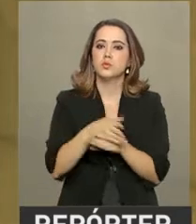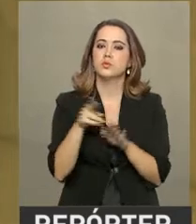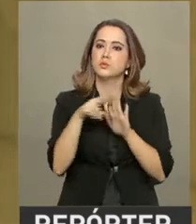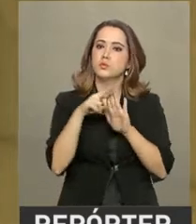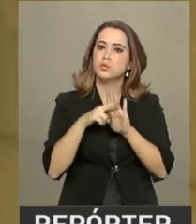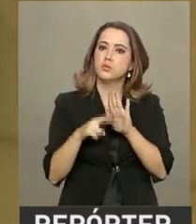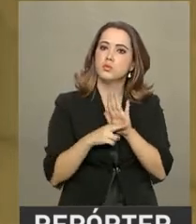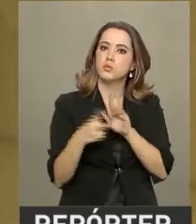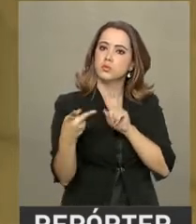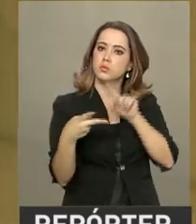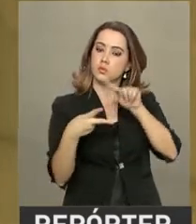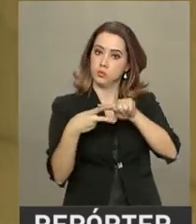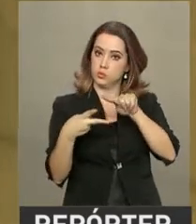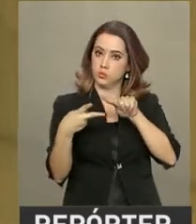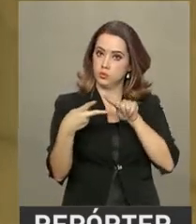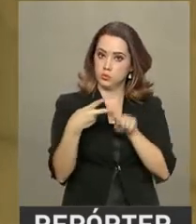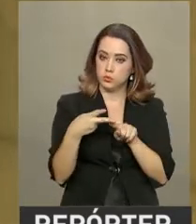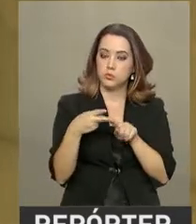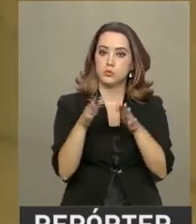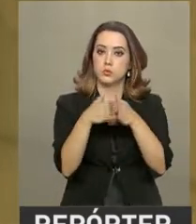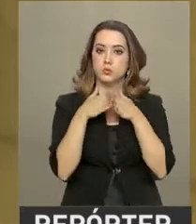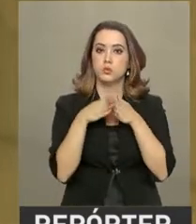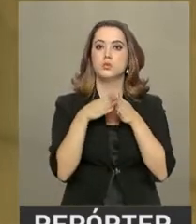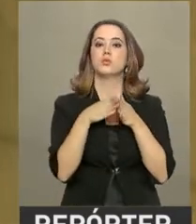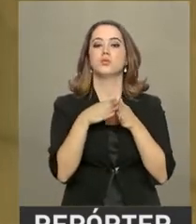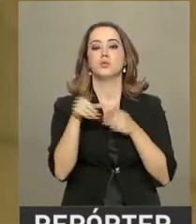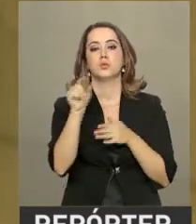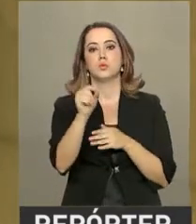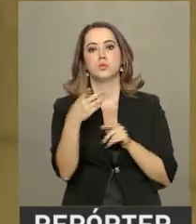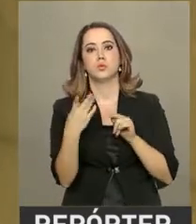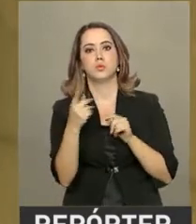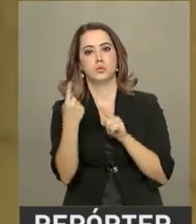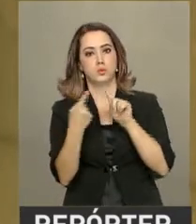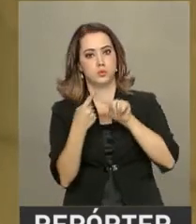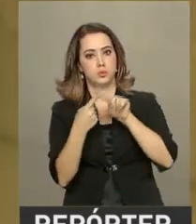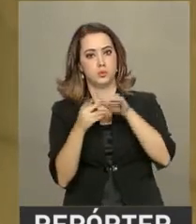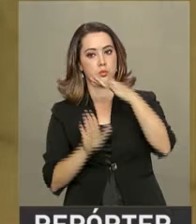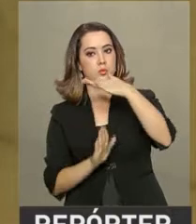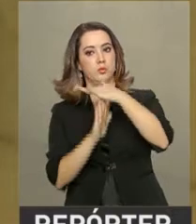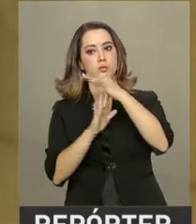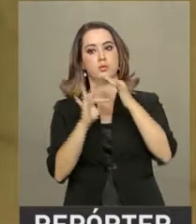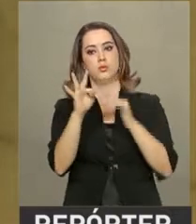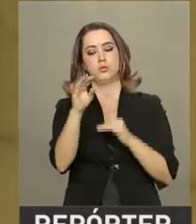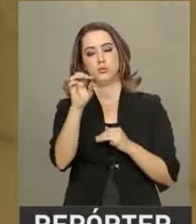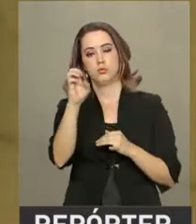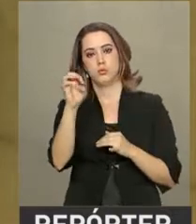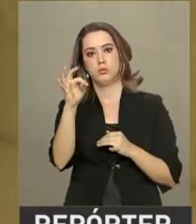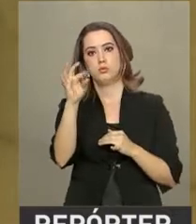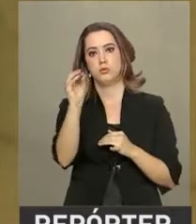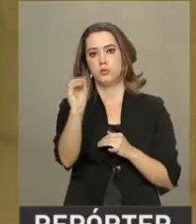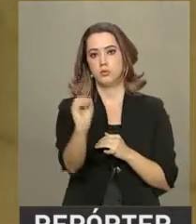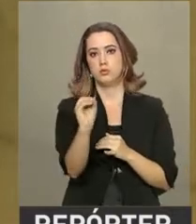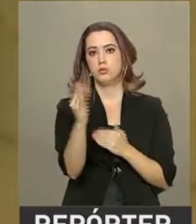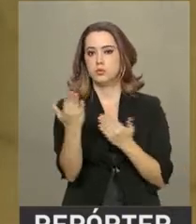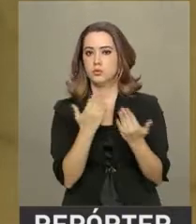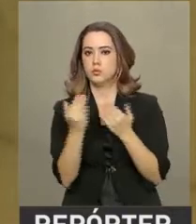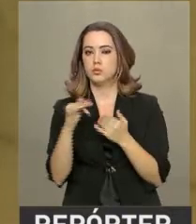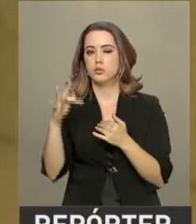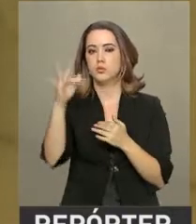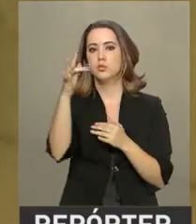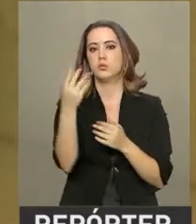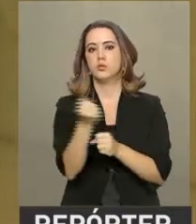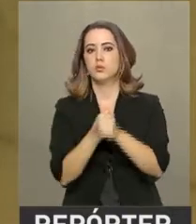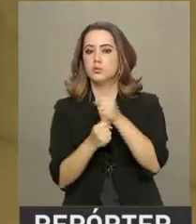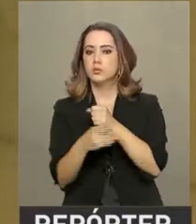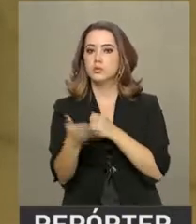duas contrapartidas dos governos estaduais: um teto para o aumento dos gastos públicos pela inflação do ano anterior e a